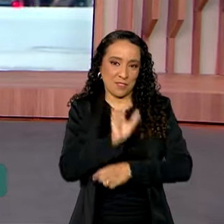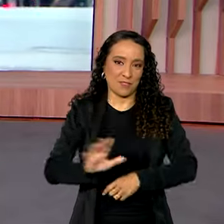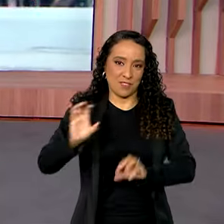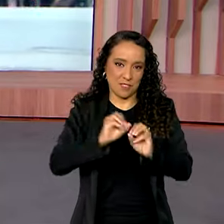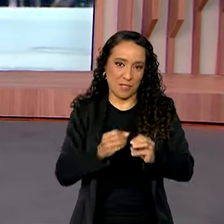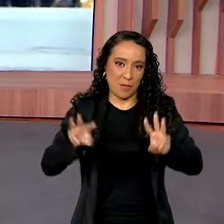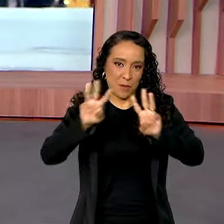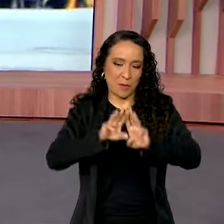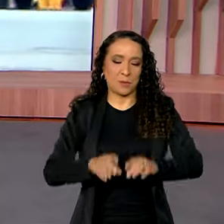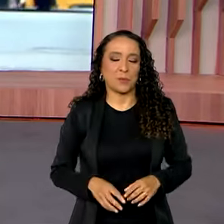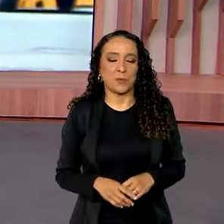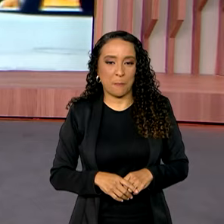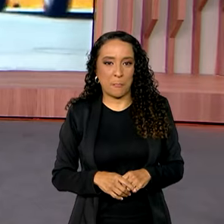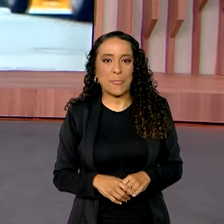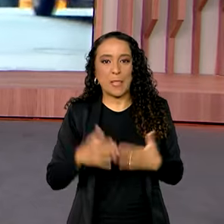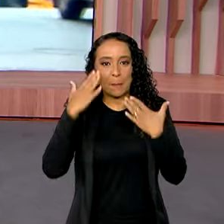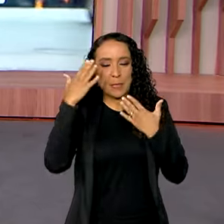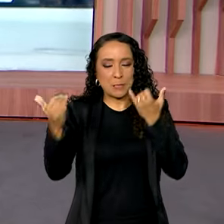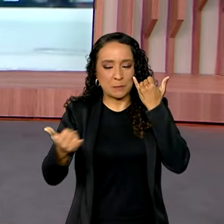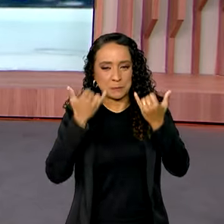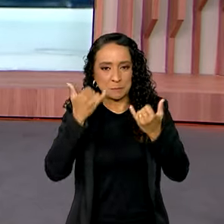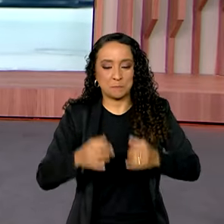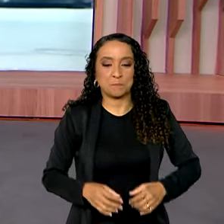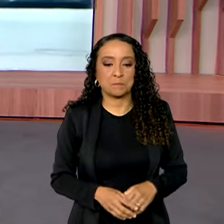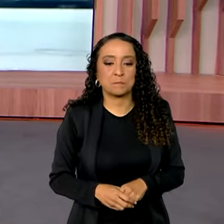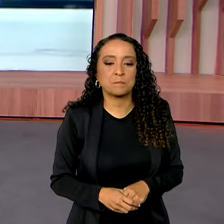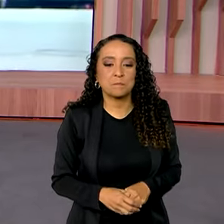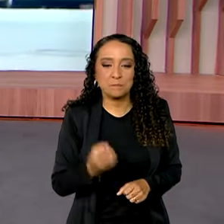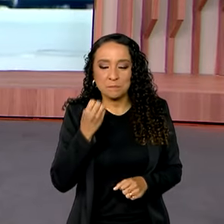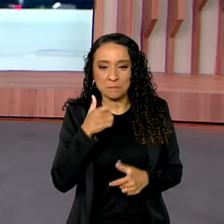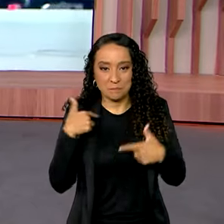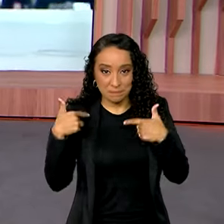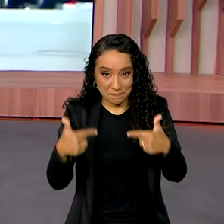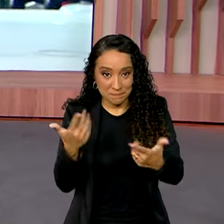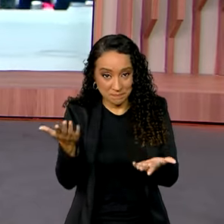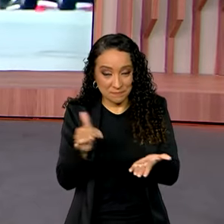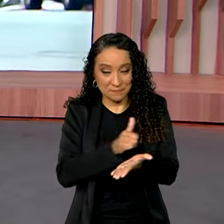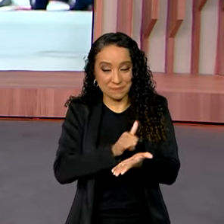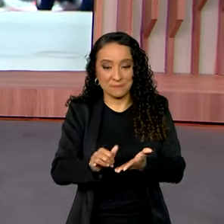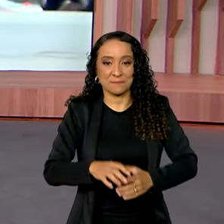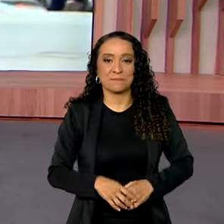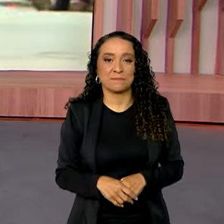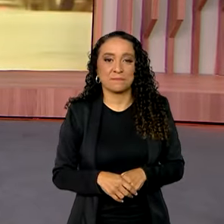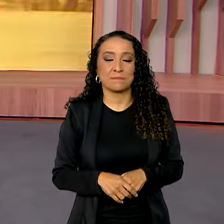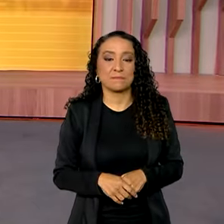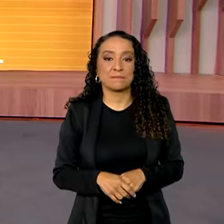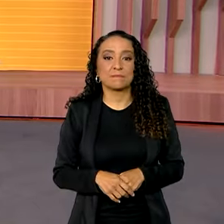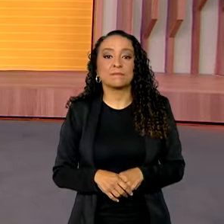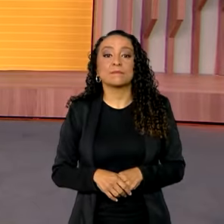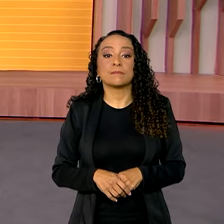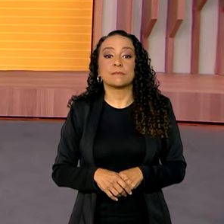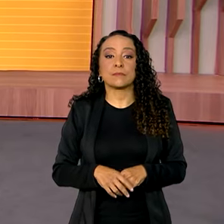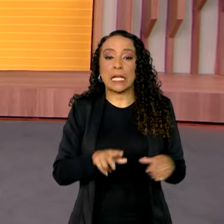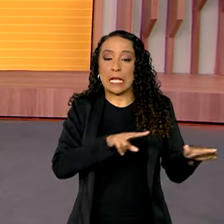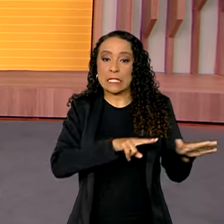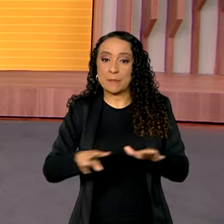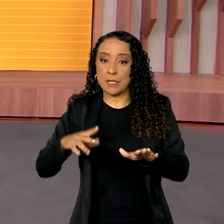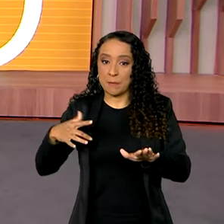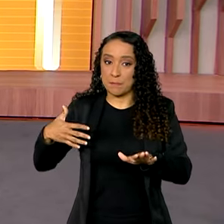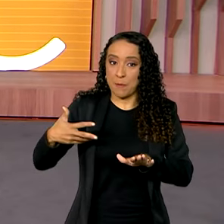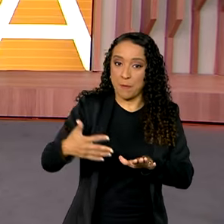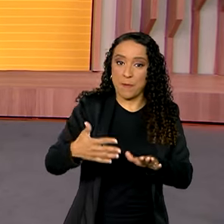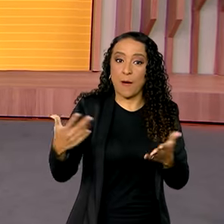Vanessa. Ok, Graça, obrigada pelas informações. Bom trabalho para você aí em Nova York. E ao longo desta